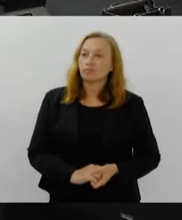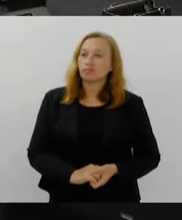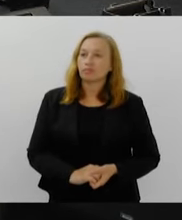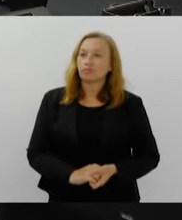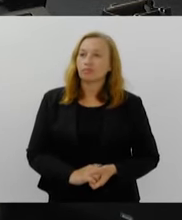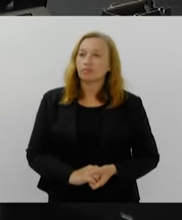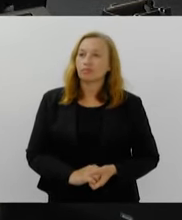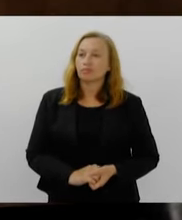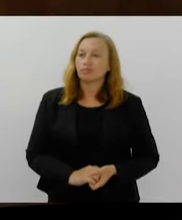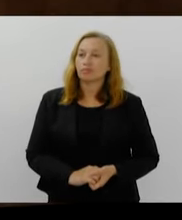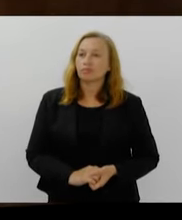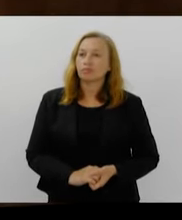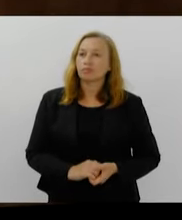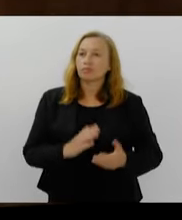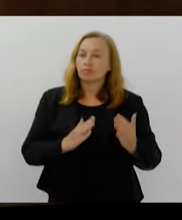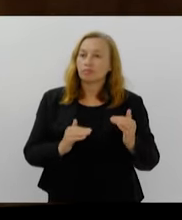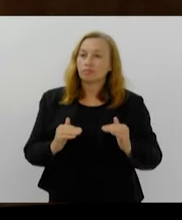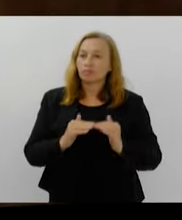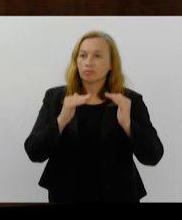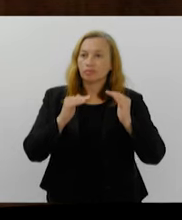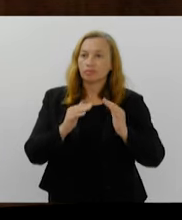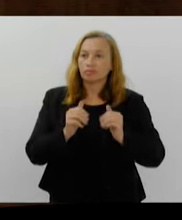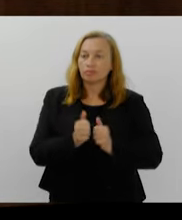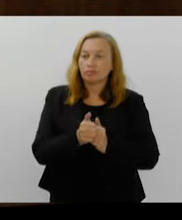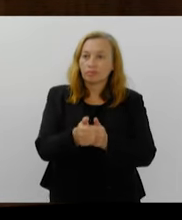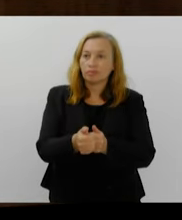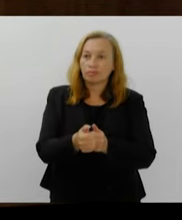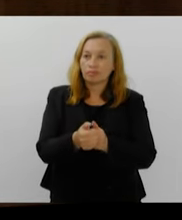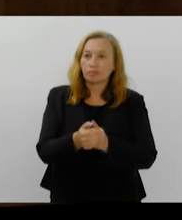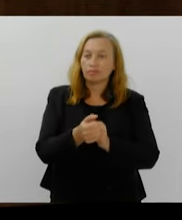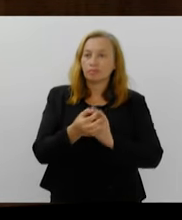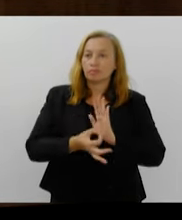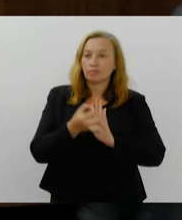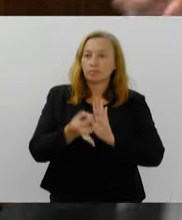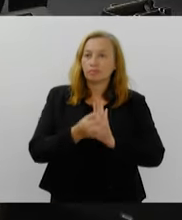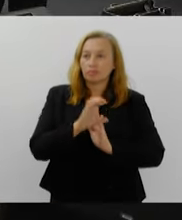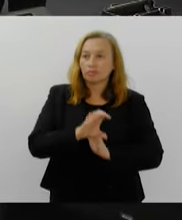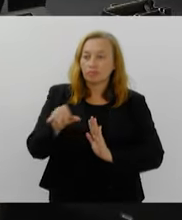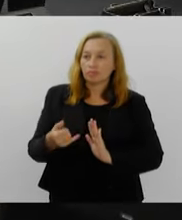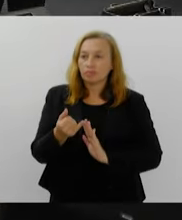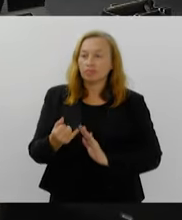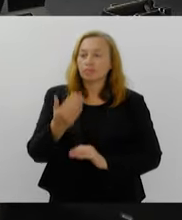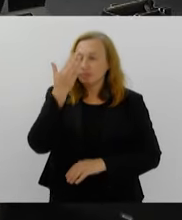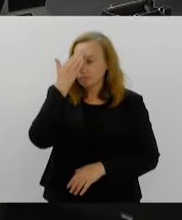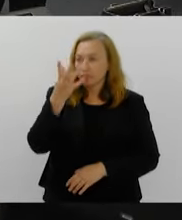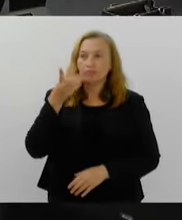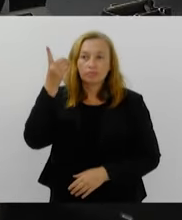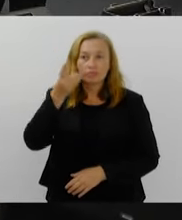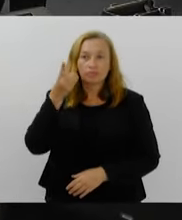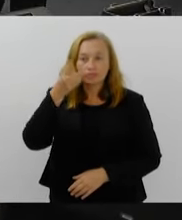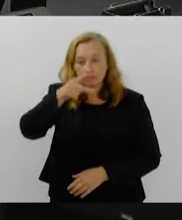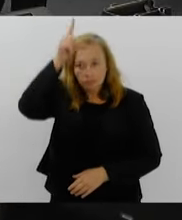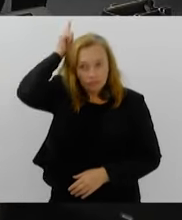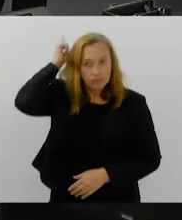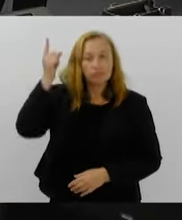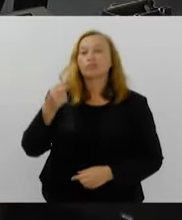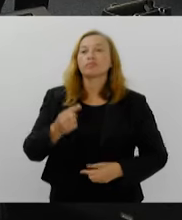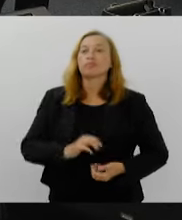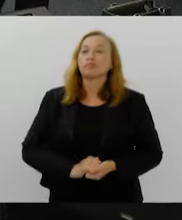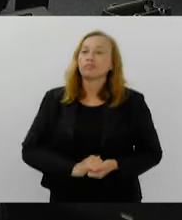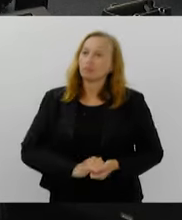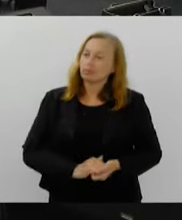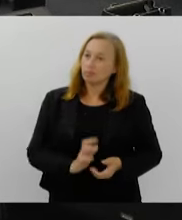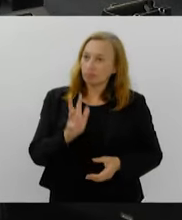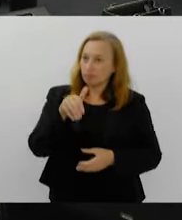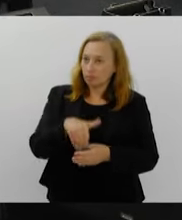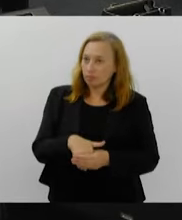favor favorável acompanhando o parecer da CJ Paulo com os pareceres emitidos